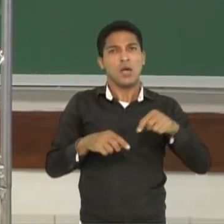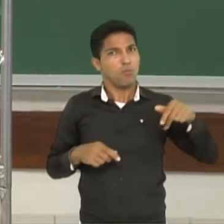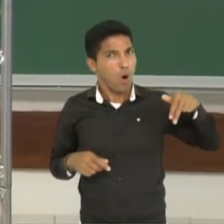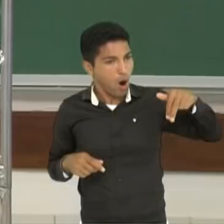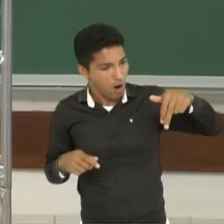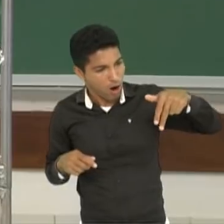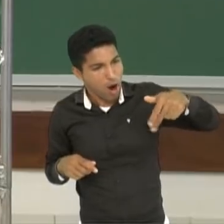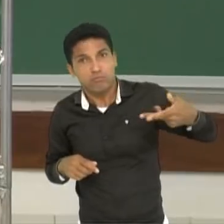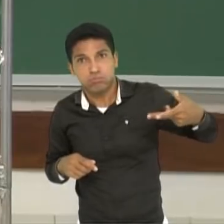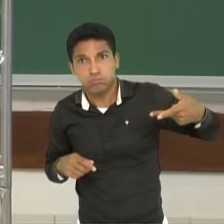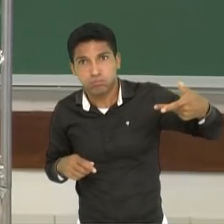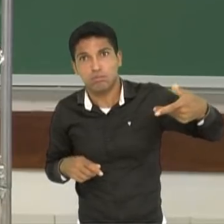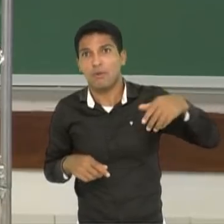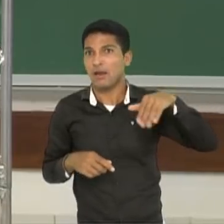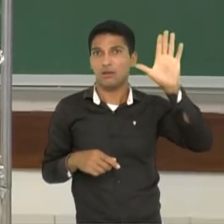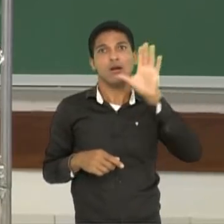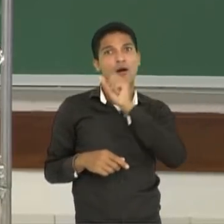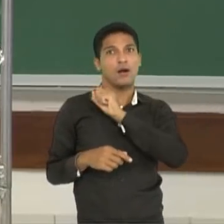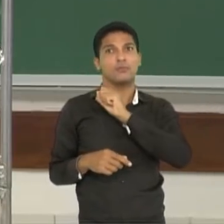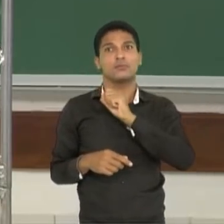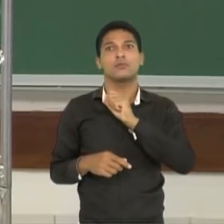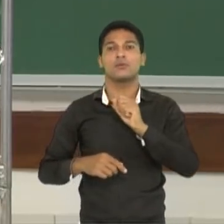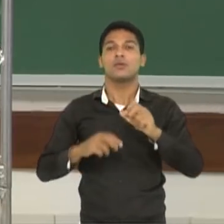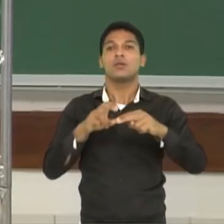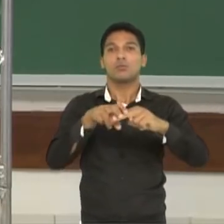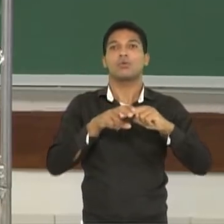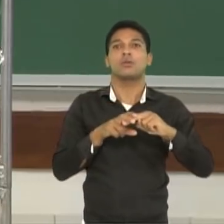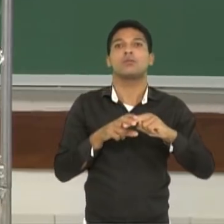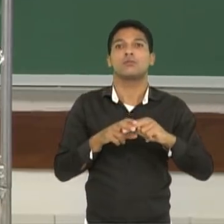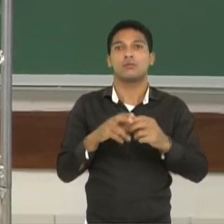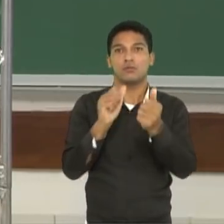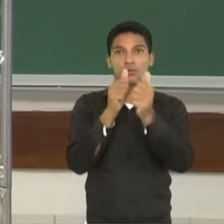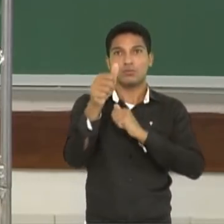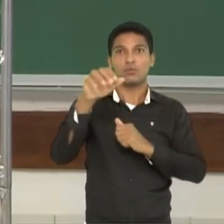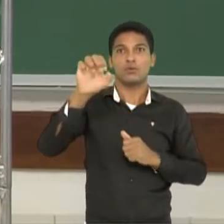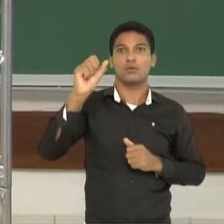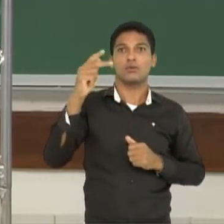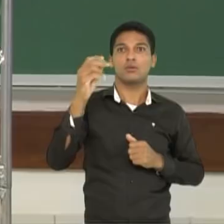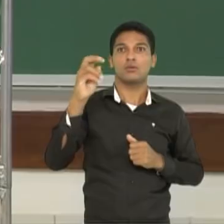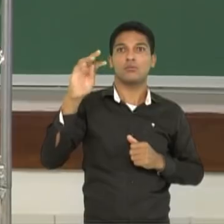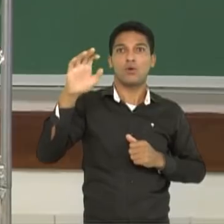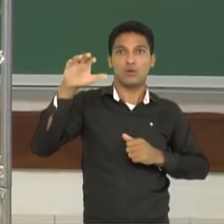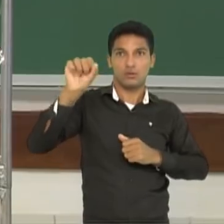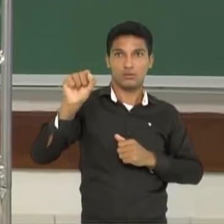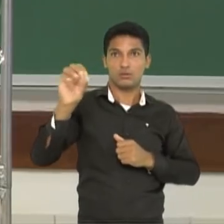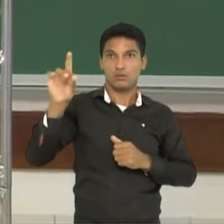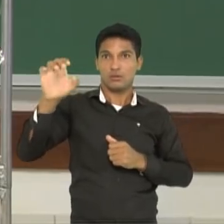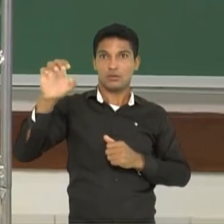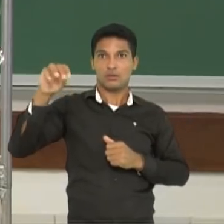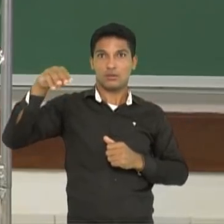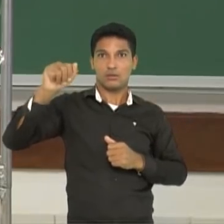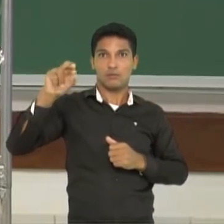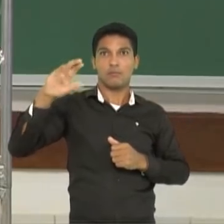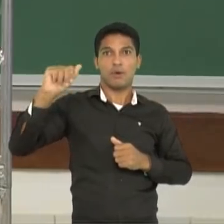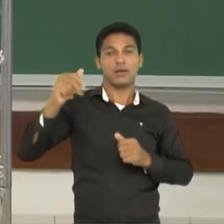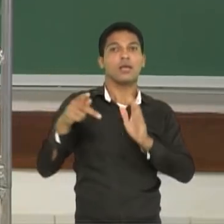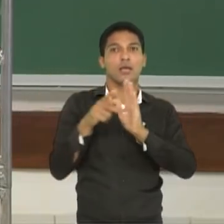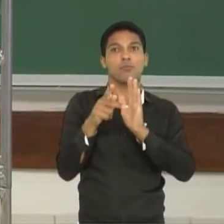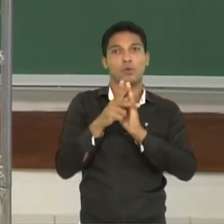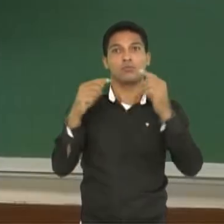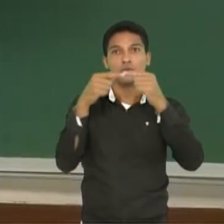isso que os esportes de marca são considerados que melhor retratam essa ideia do lema olímpico,